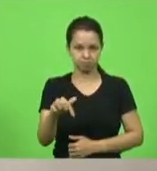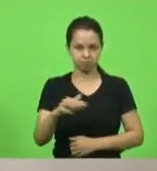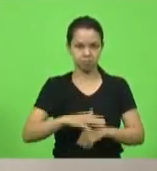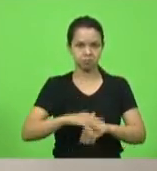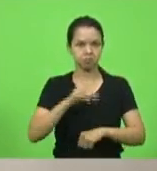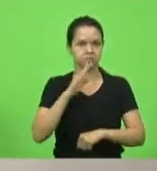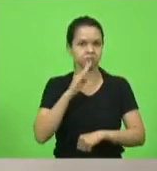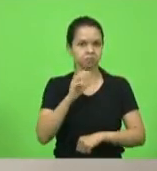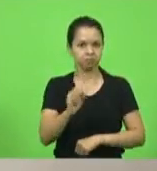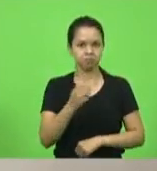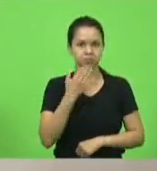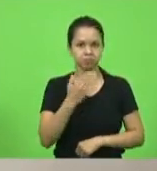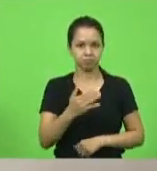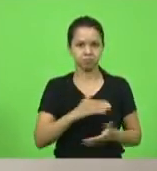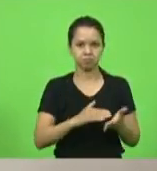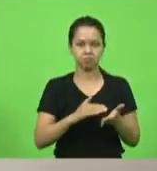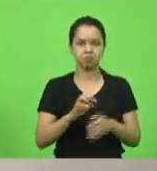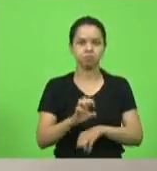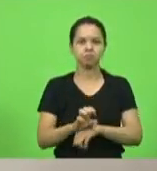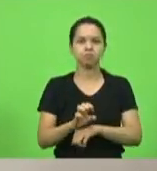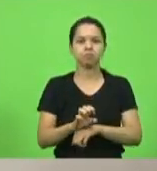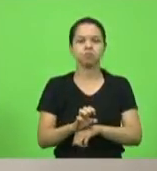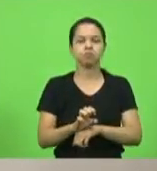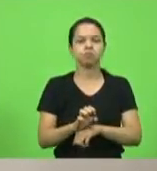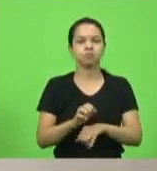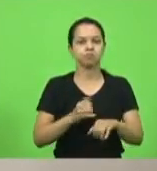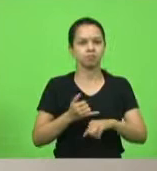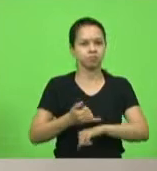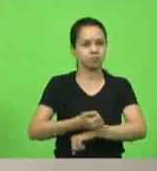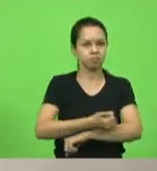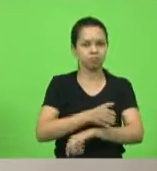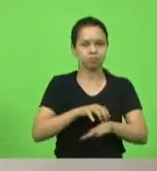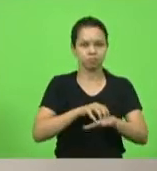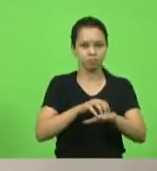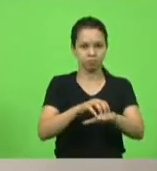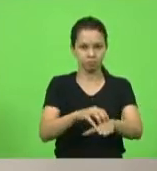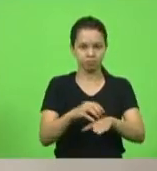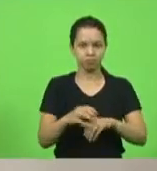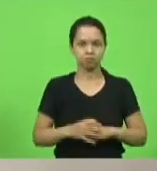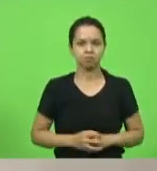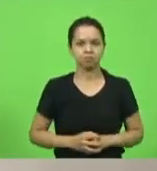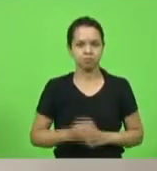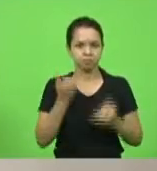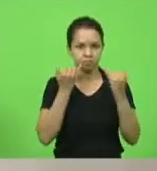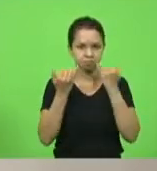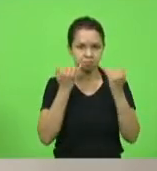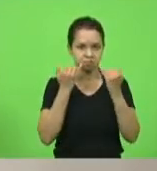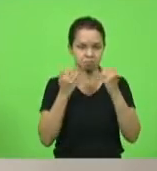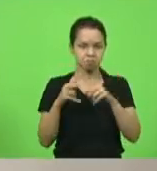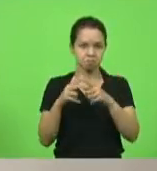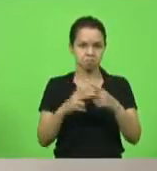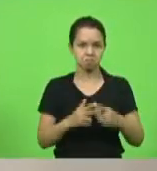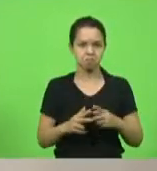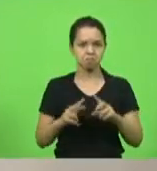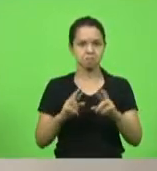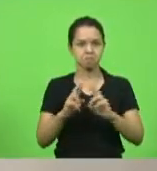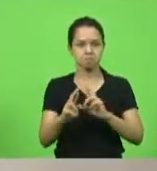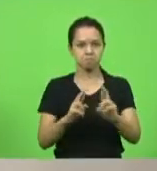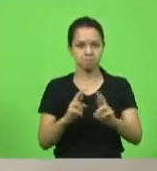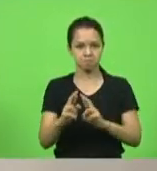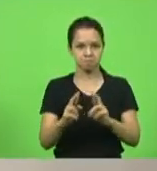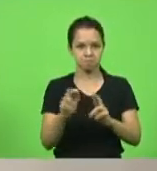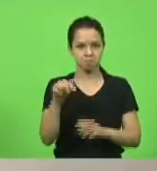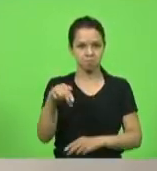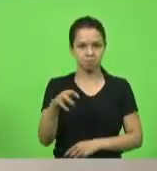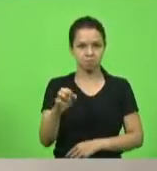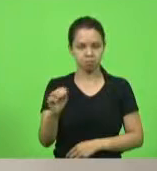Souza, solicitando ao secretário de Estado da Infraestrutura e Mobilidade informações acerca da manutenção da rodovia Gentil Arques, que liga